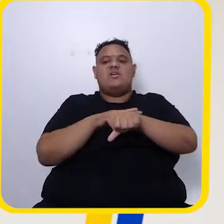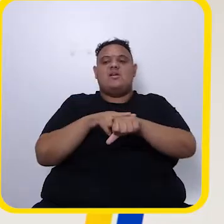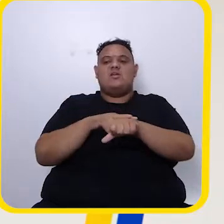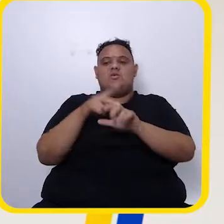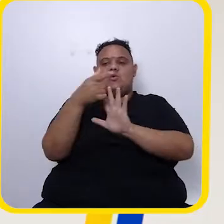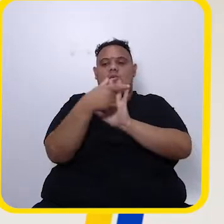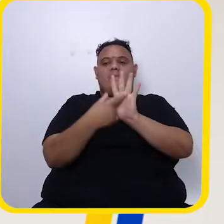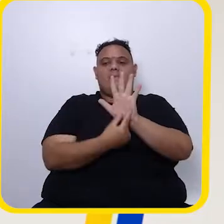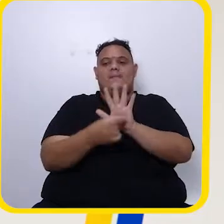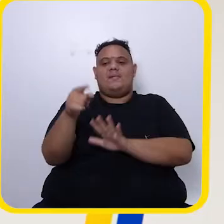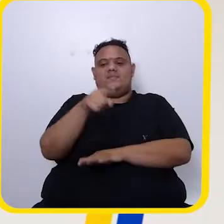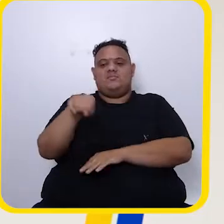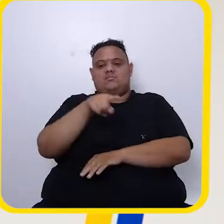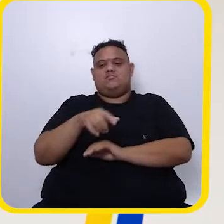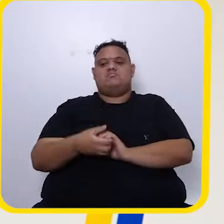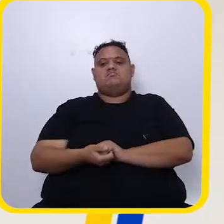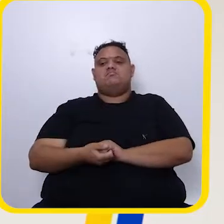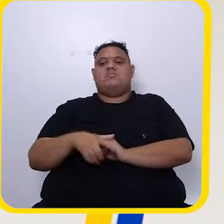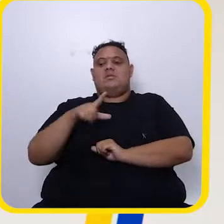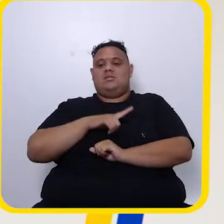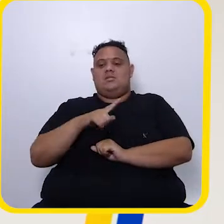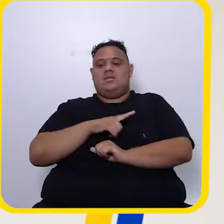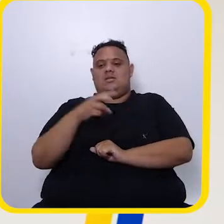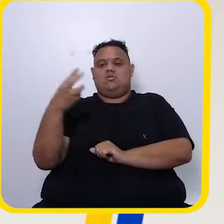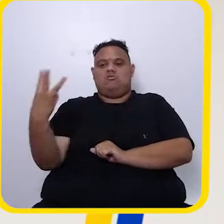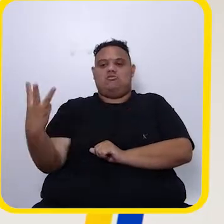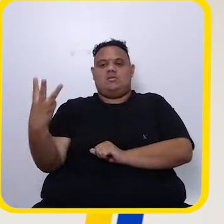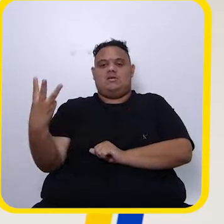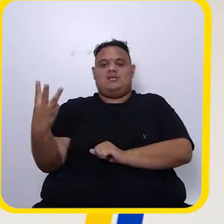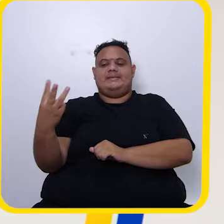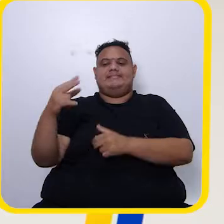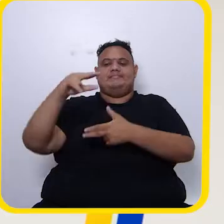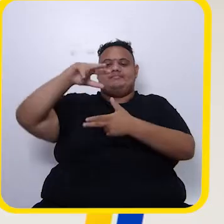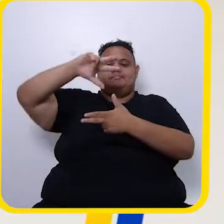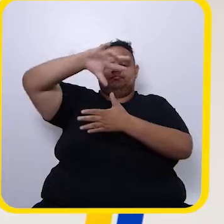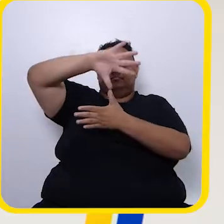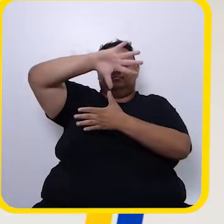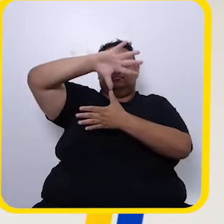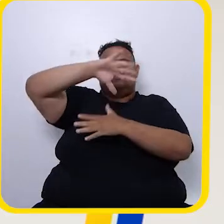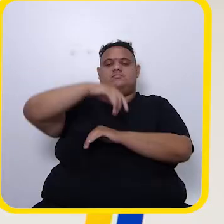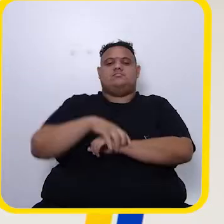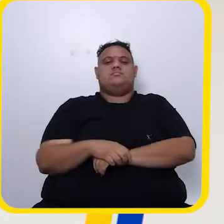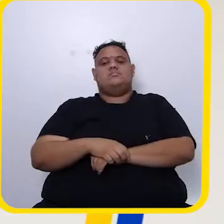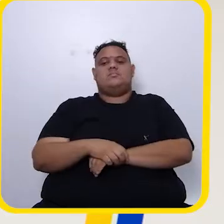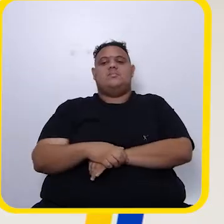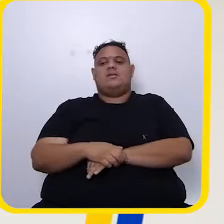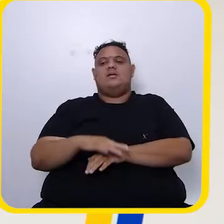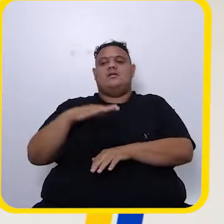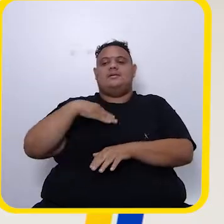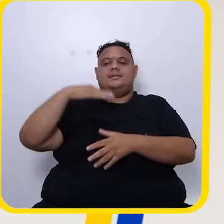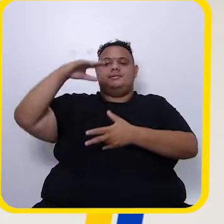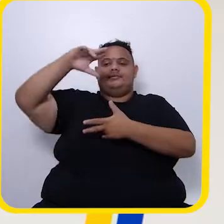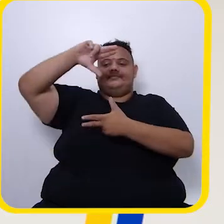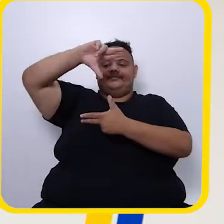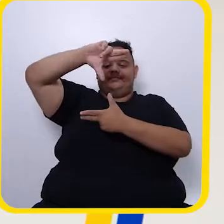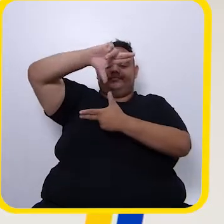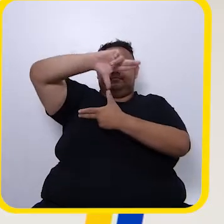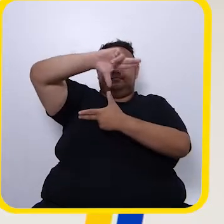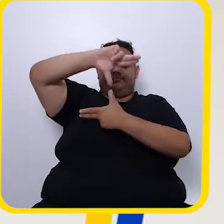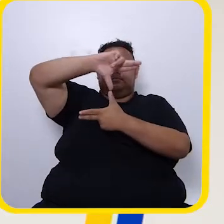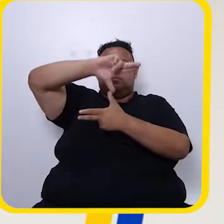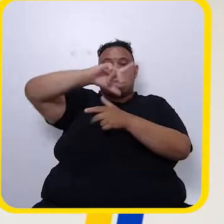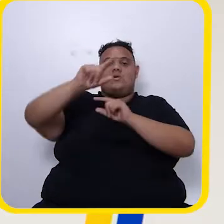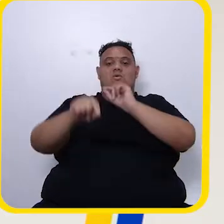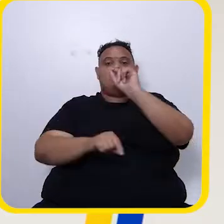mapa de vocês. Então, nós temos aí essas três partes da América. Lembrando o seguinte, a América Central é